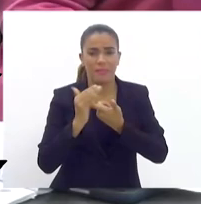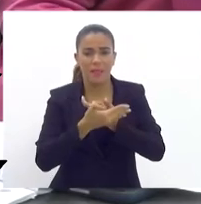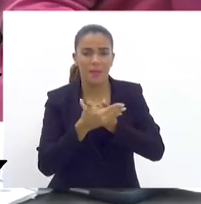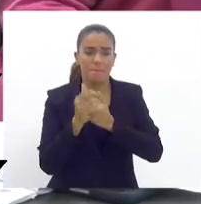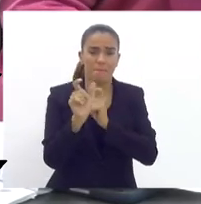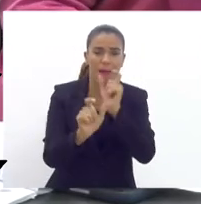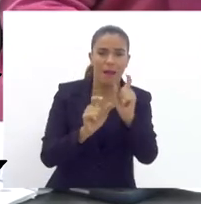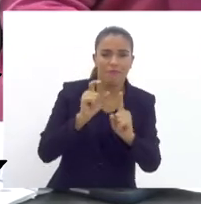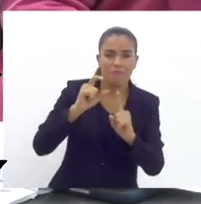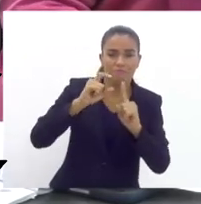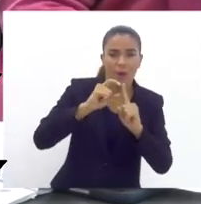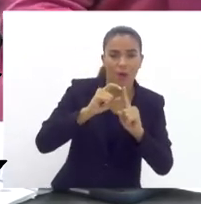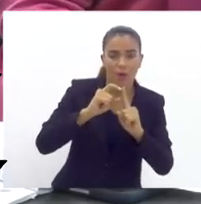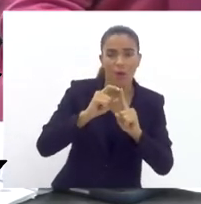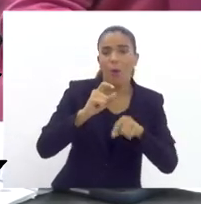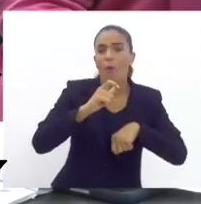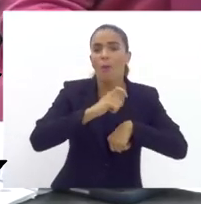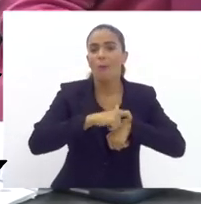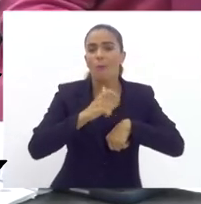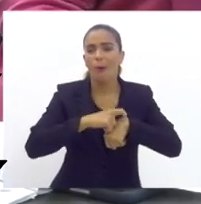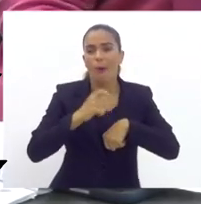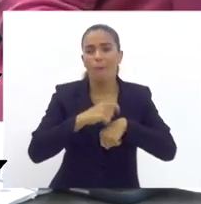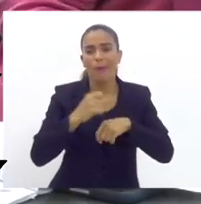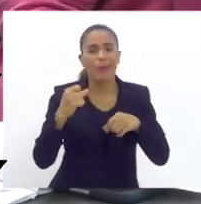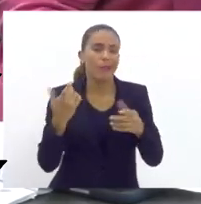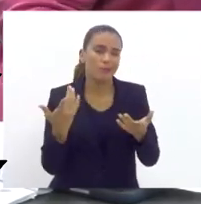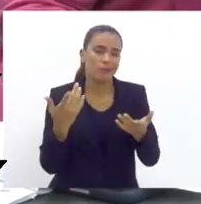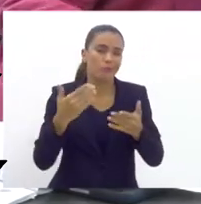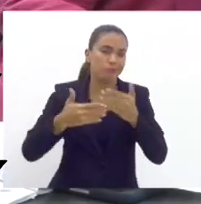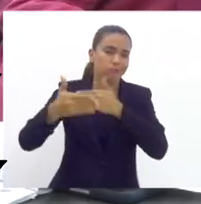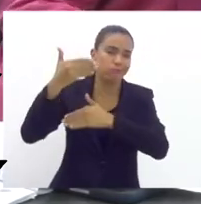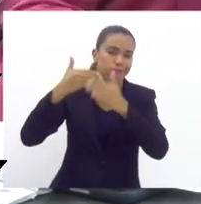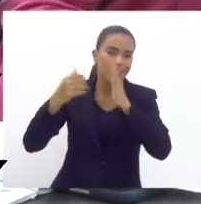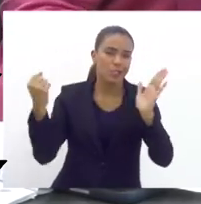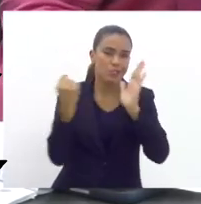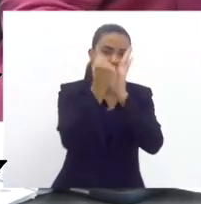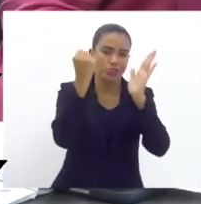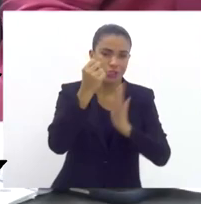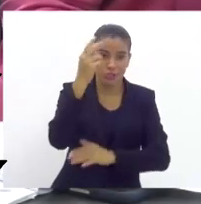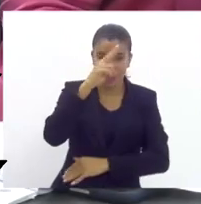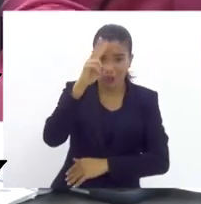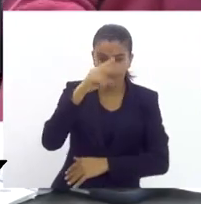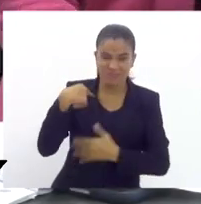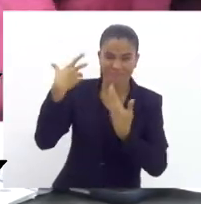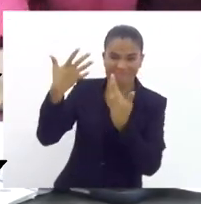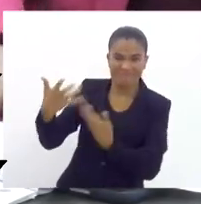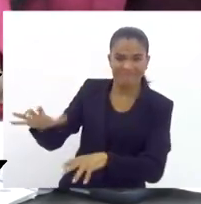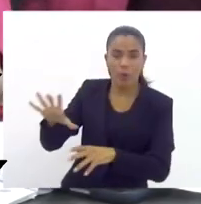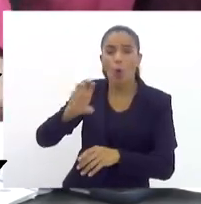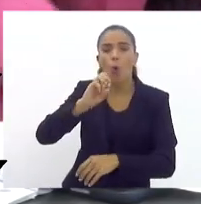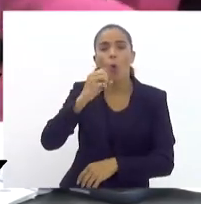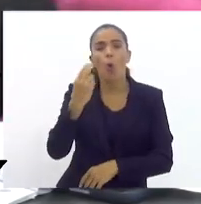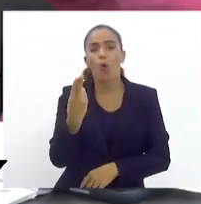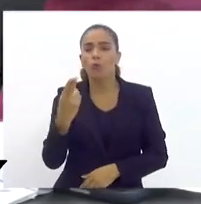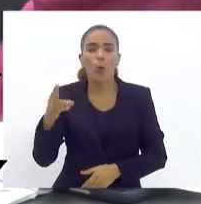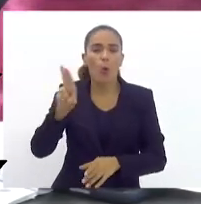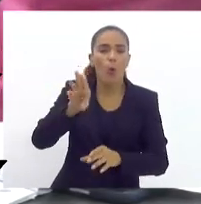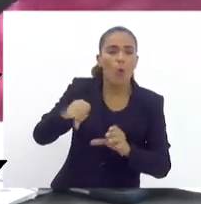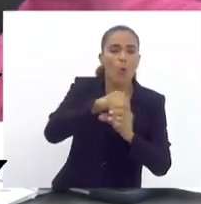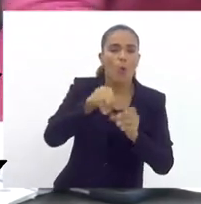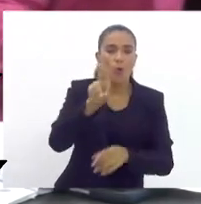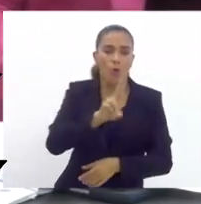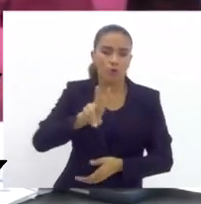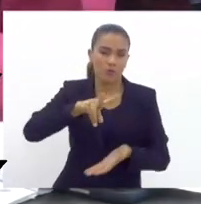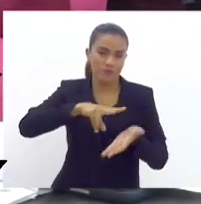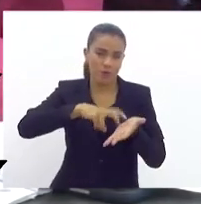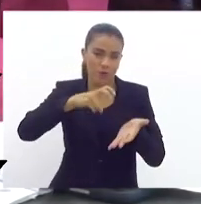no momento histórico a gente não aceita, rejeita, ou não introduz no nosso vocabulário, no